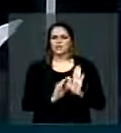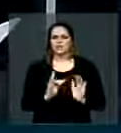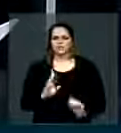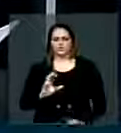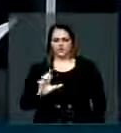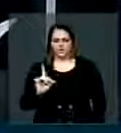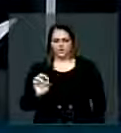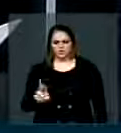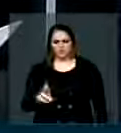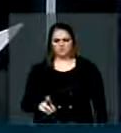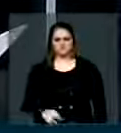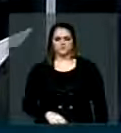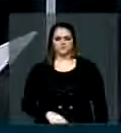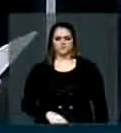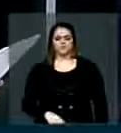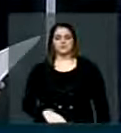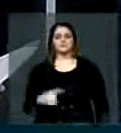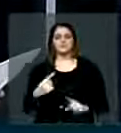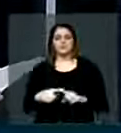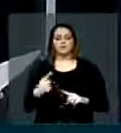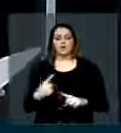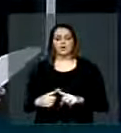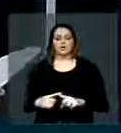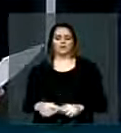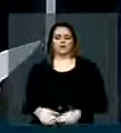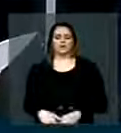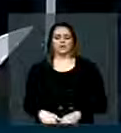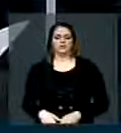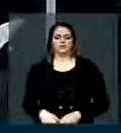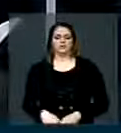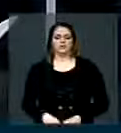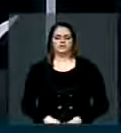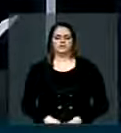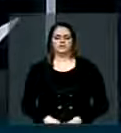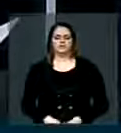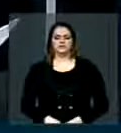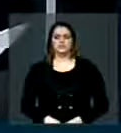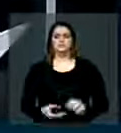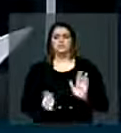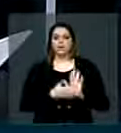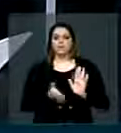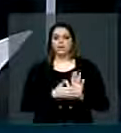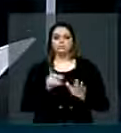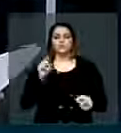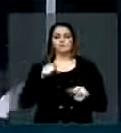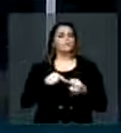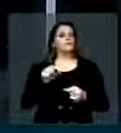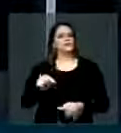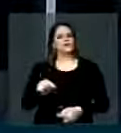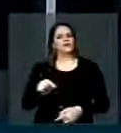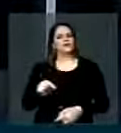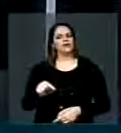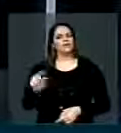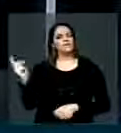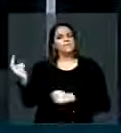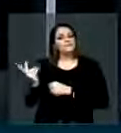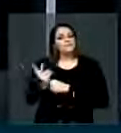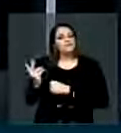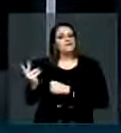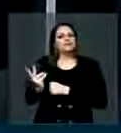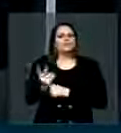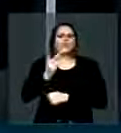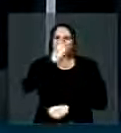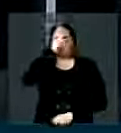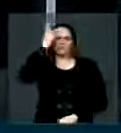Torcedor que nós apresentamos? Exatamente porque essas proposições têm como objetivo dar maior proteção,